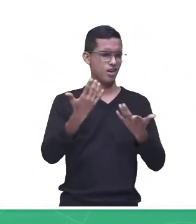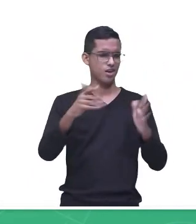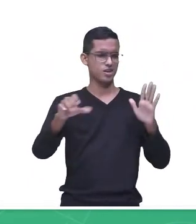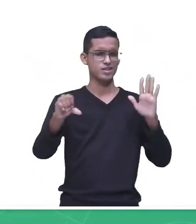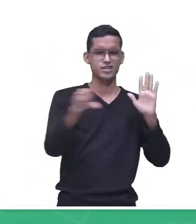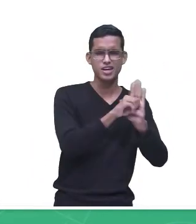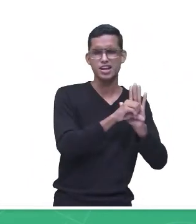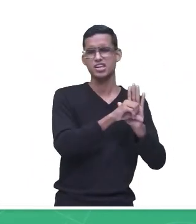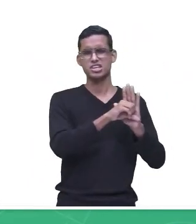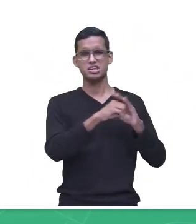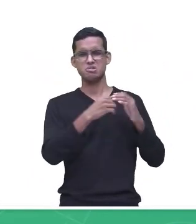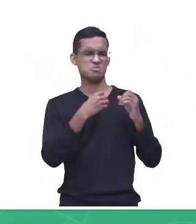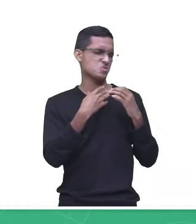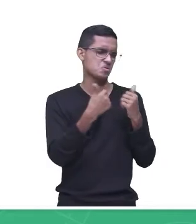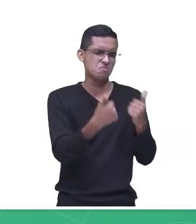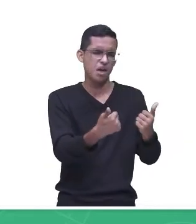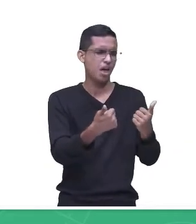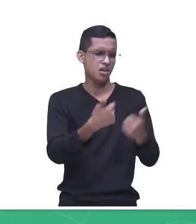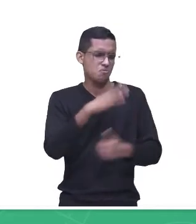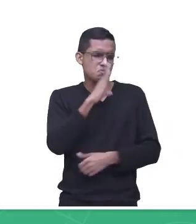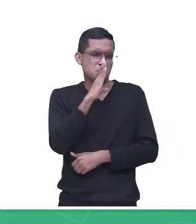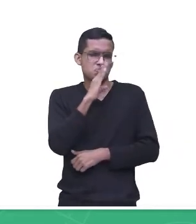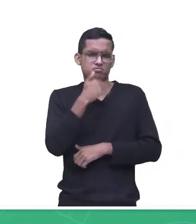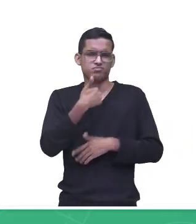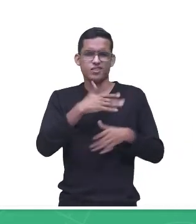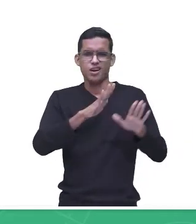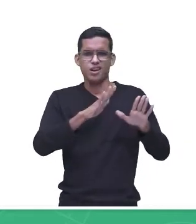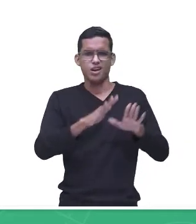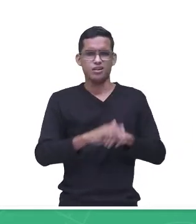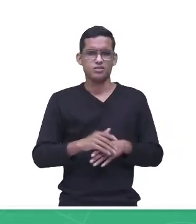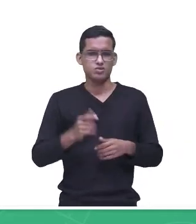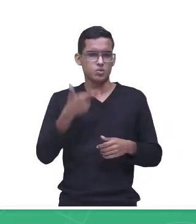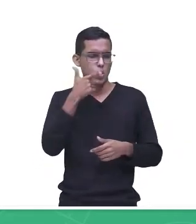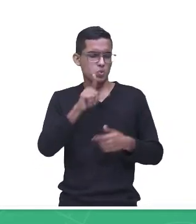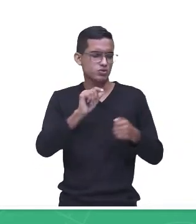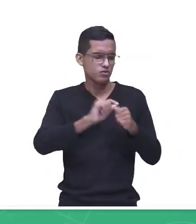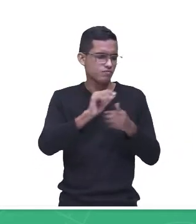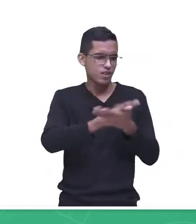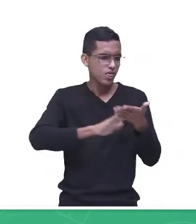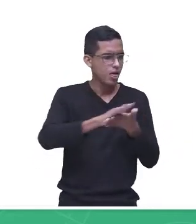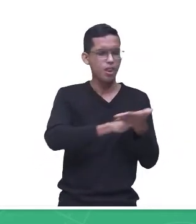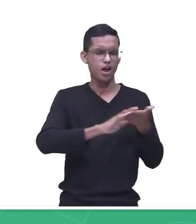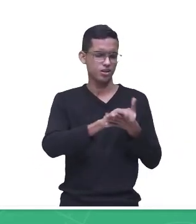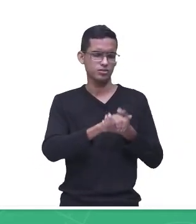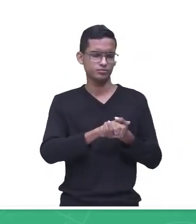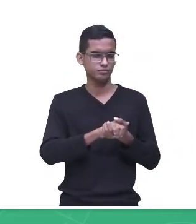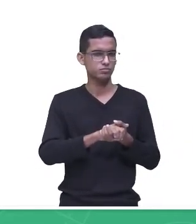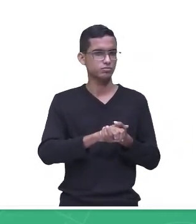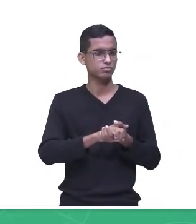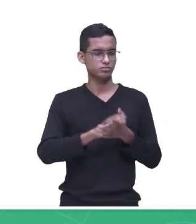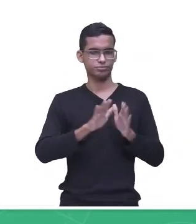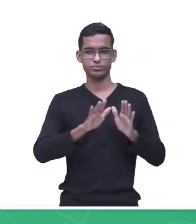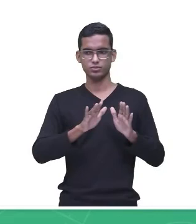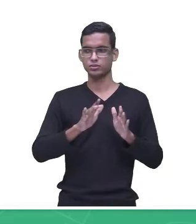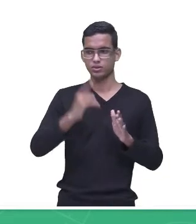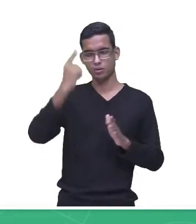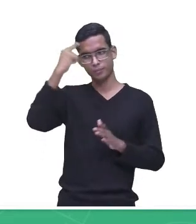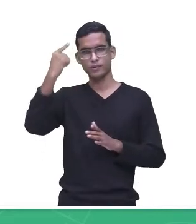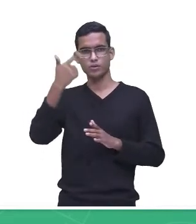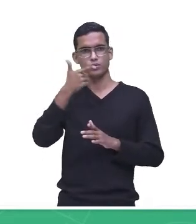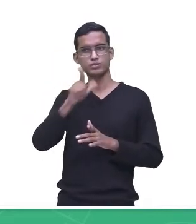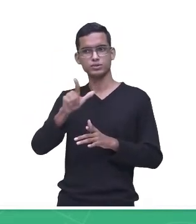calado, numa boa. Por quê? Porque não dá para fazer nada. Não, peraí, tem uma coisa, dá para me fazer sim. Eu vou em busca de algo